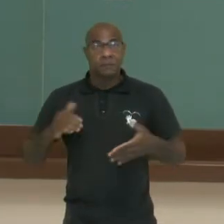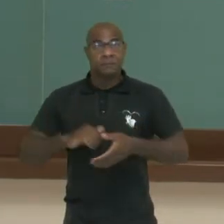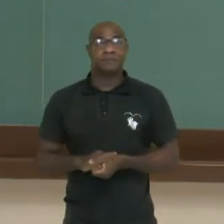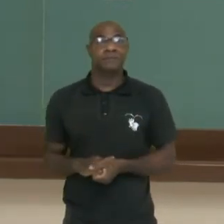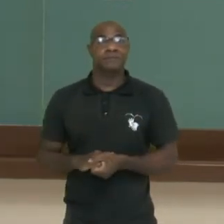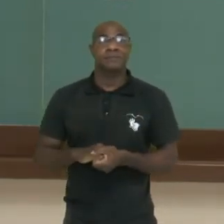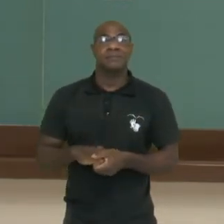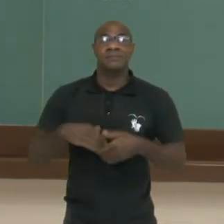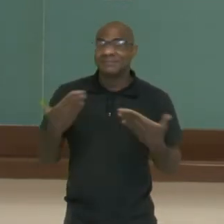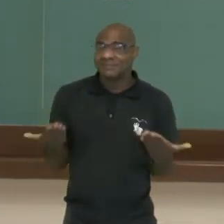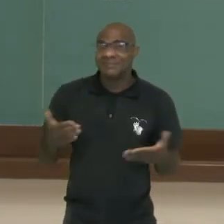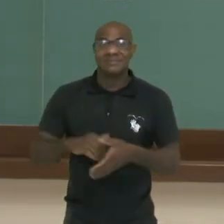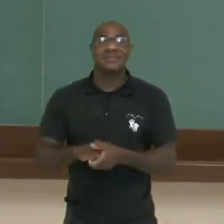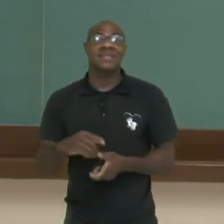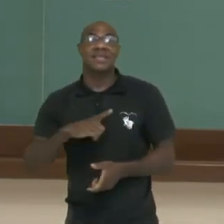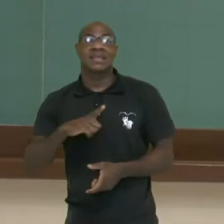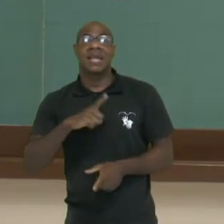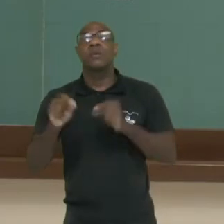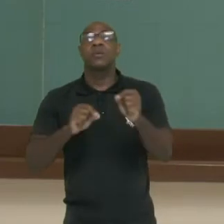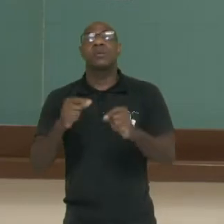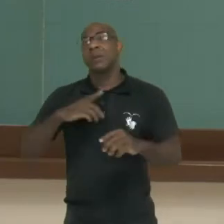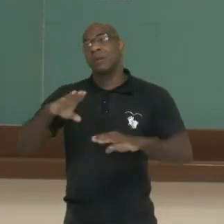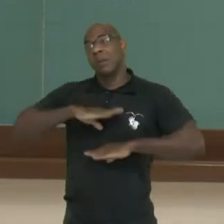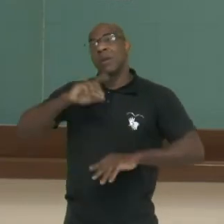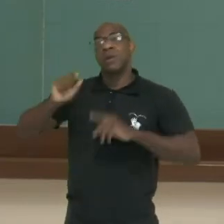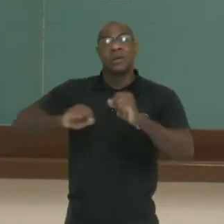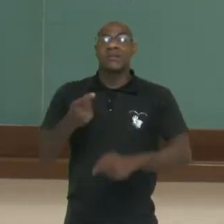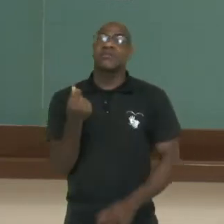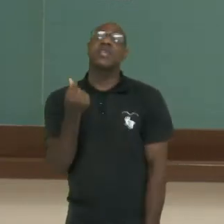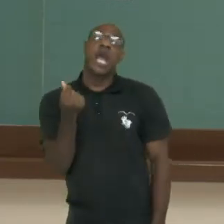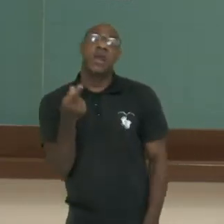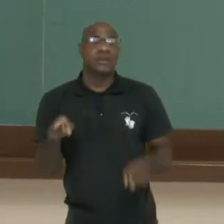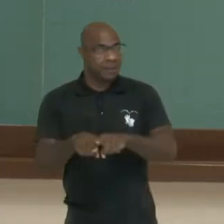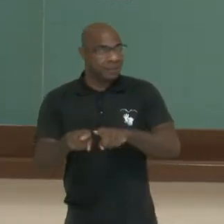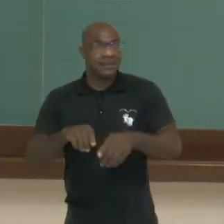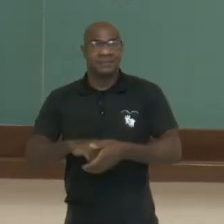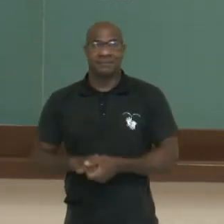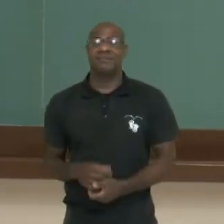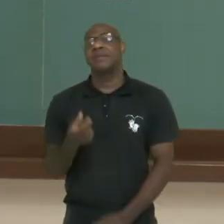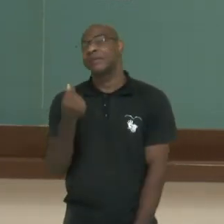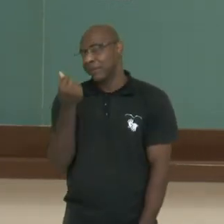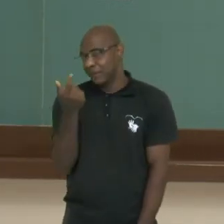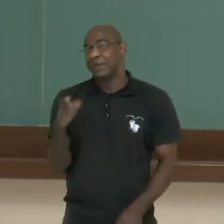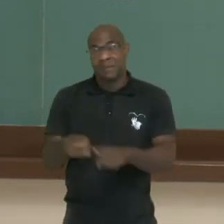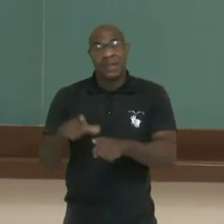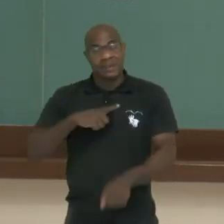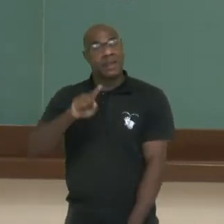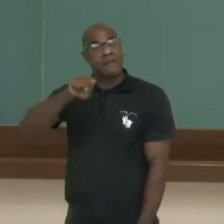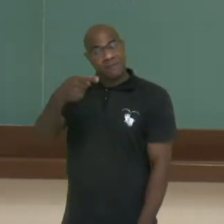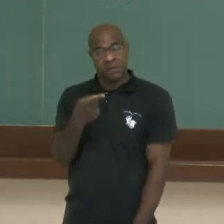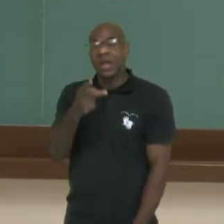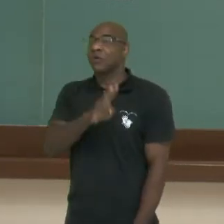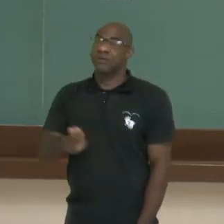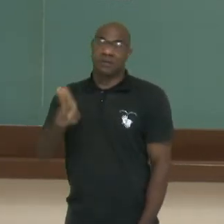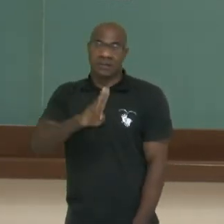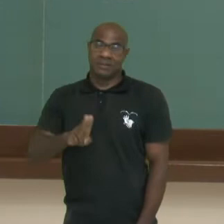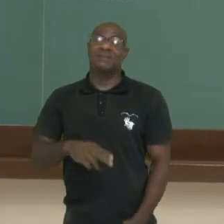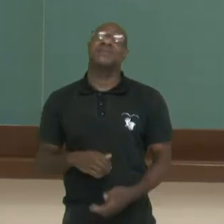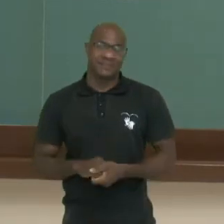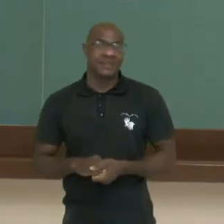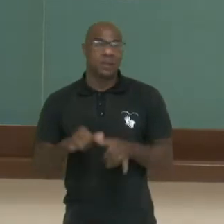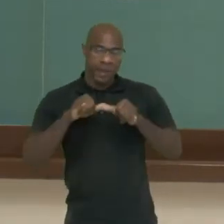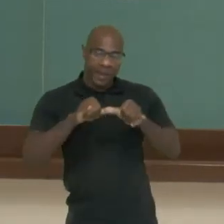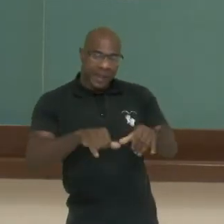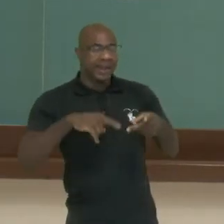bom? Aí aqui a gente também tem situações que envolvam dinheiro. Ah, isso sim, né? Ah, é muito utilizado. E como, né? No